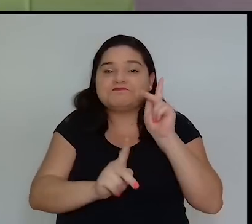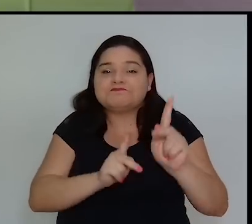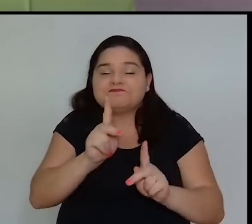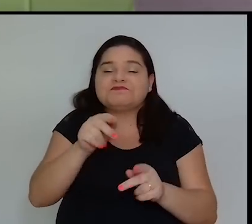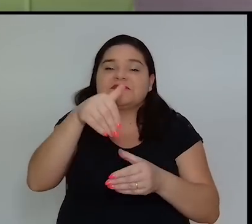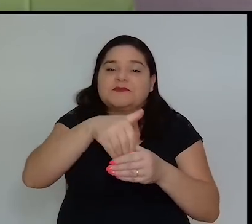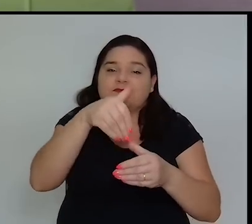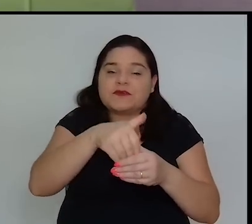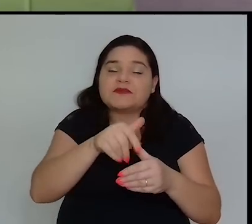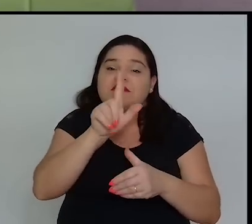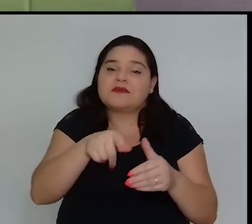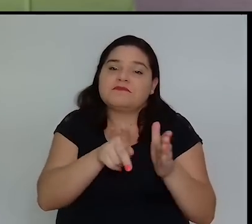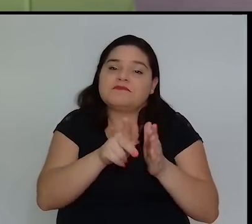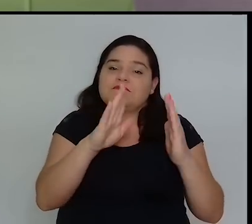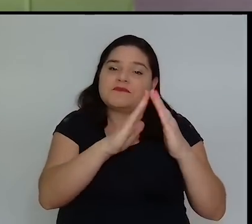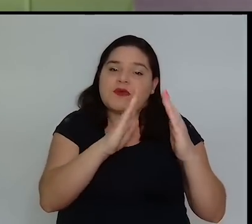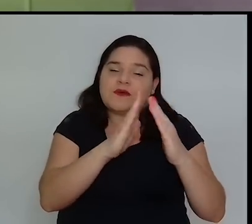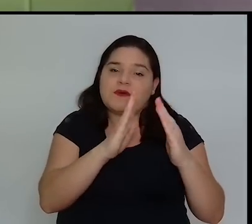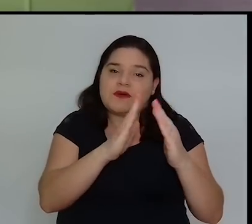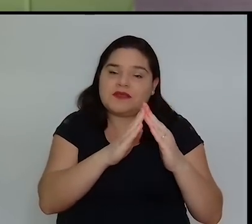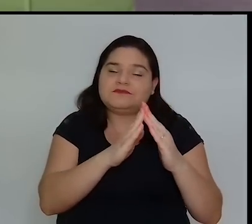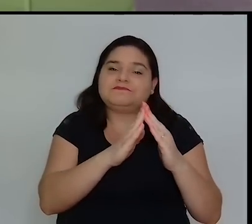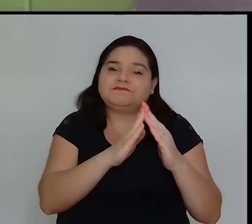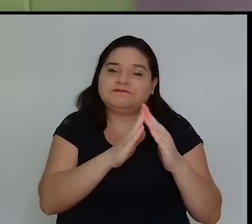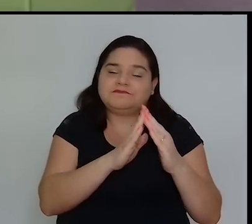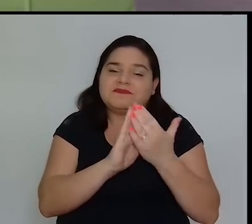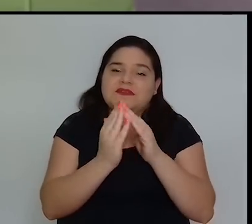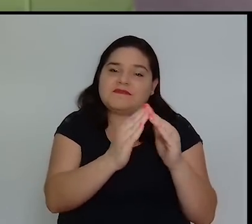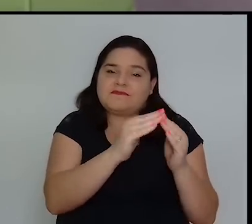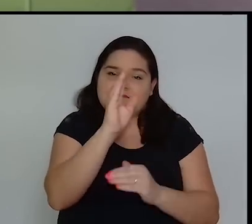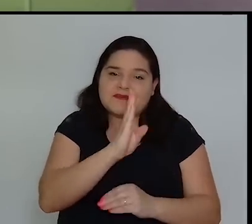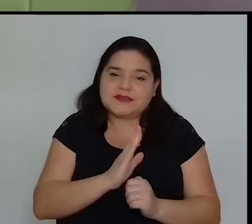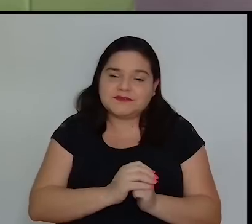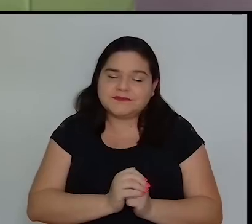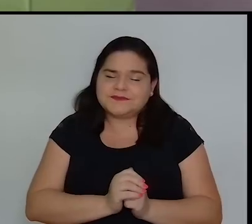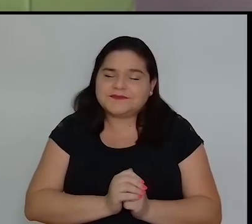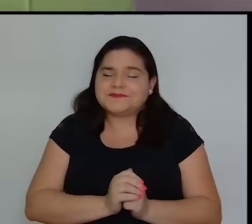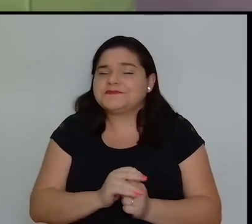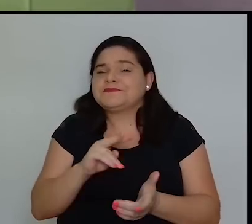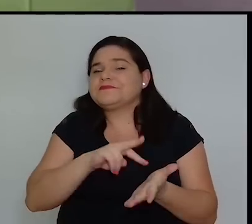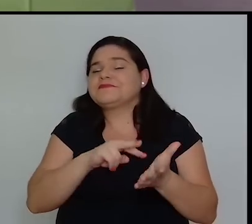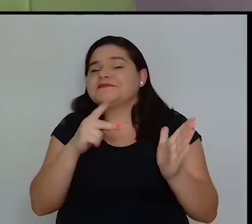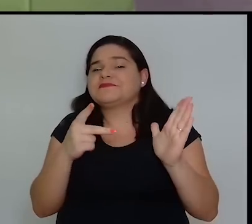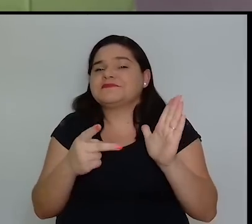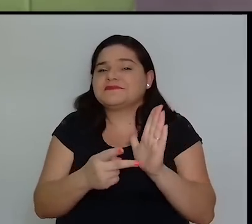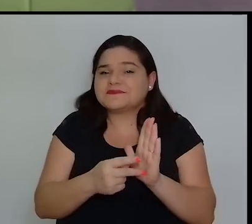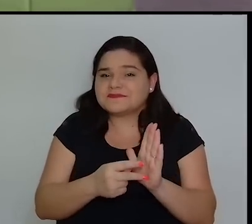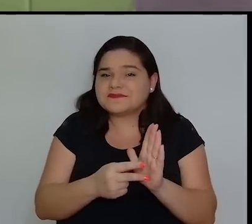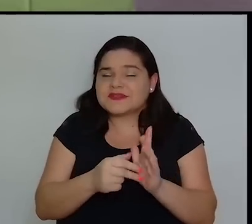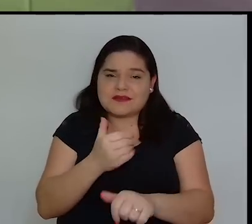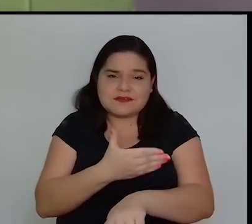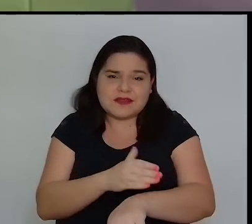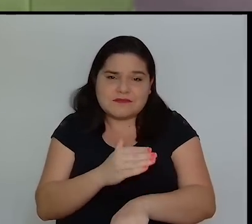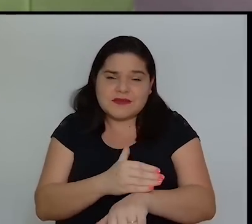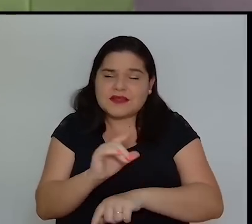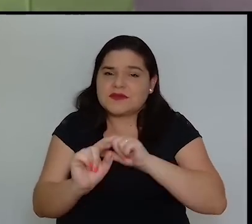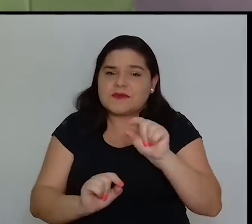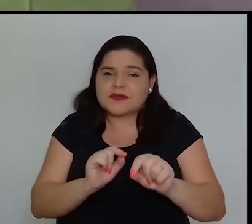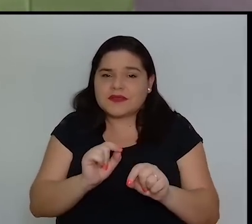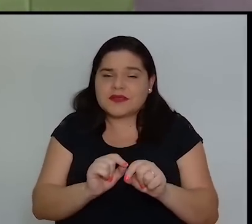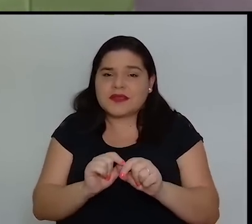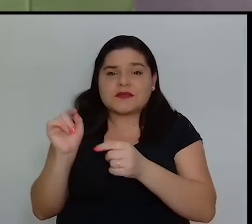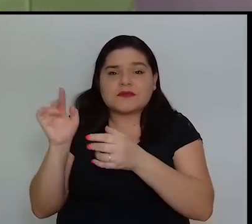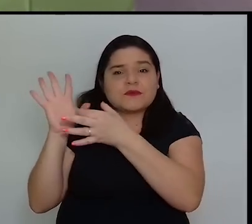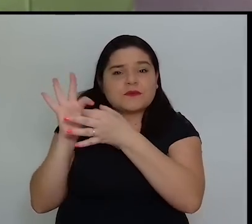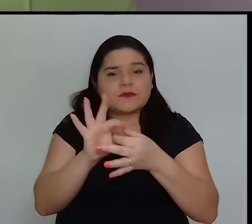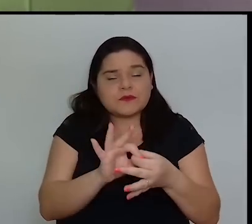nas favelas brasileiras então nós temos falando na prática de um cenário